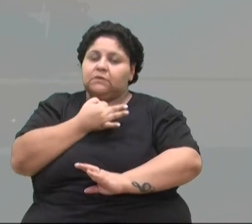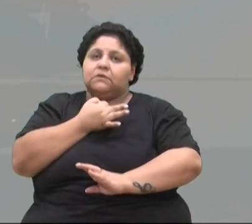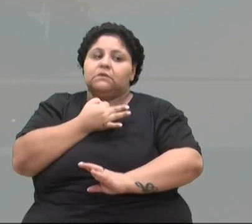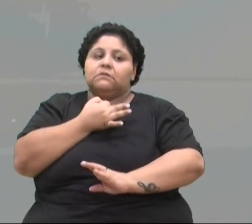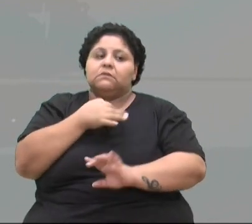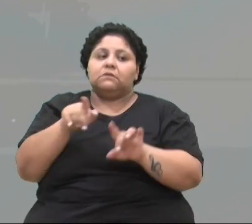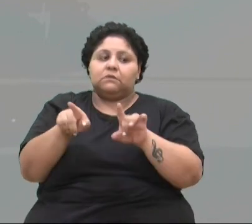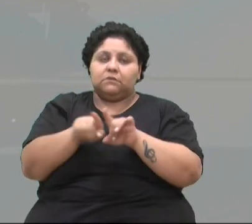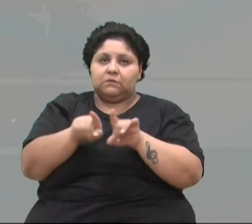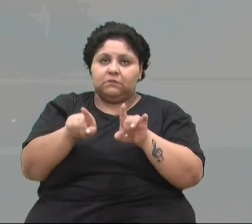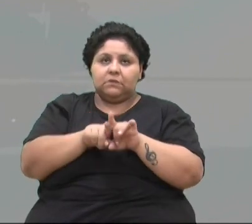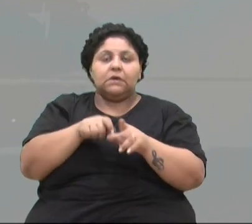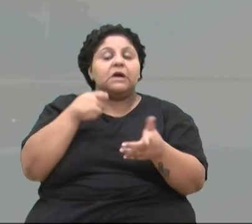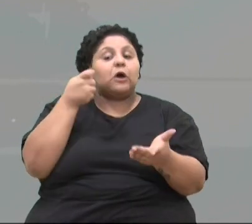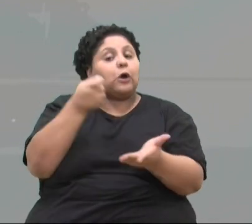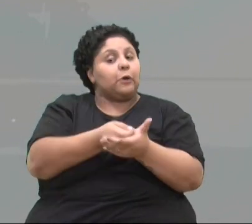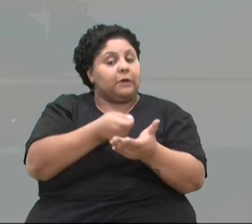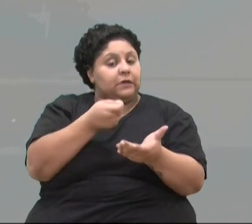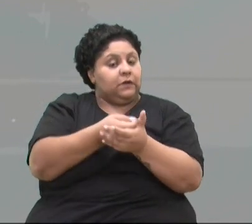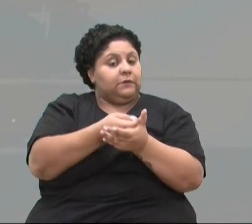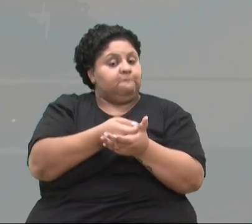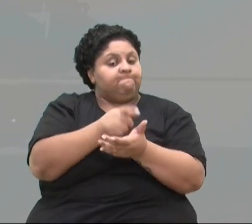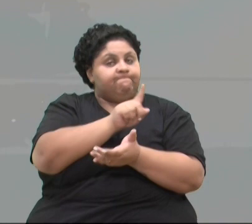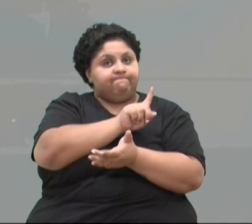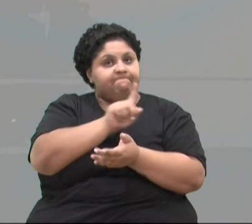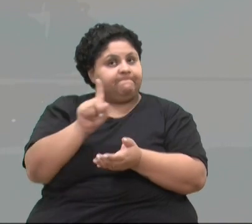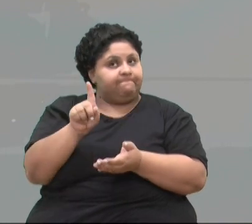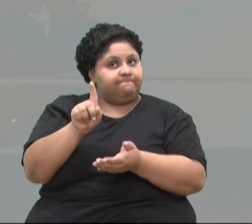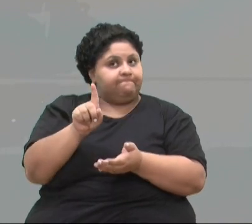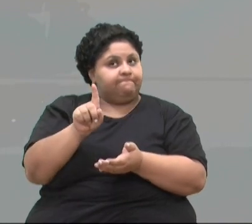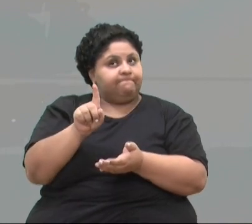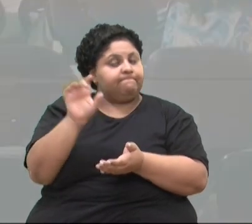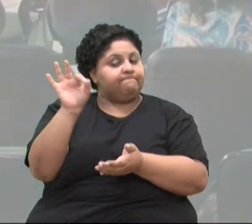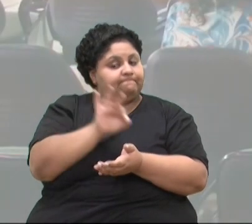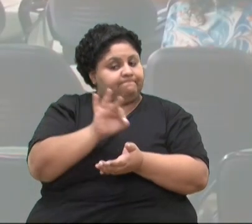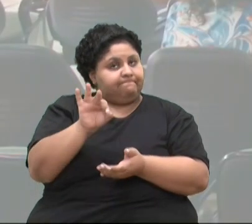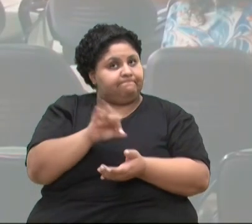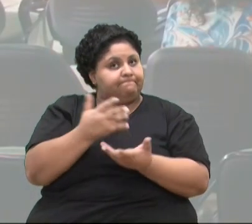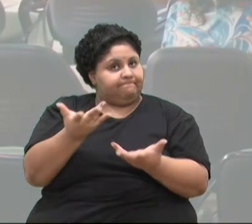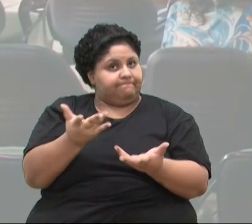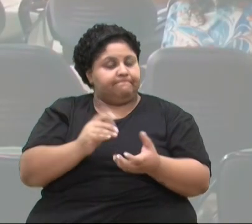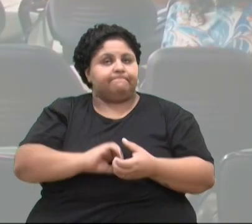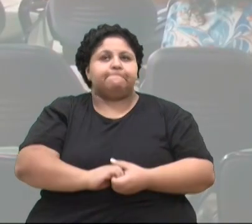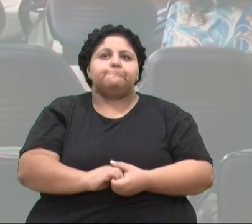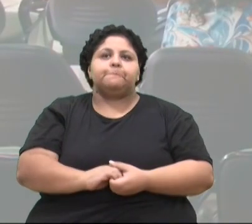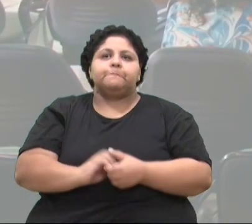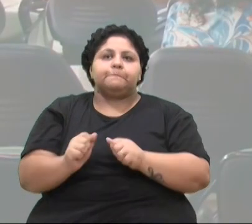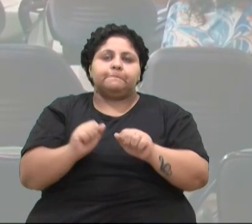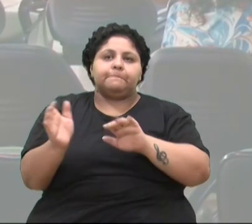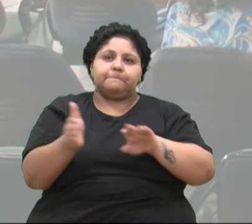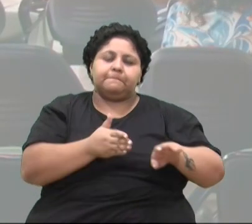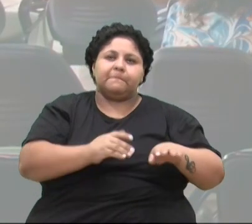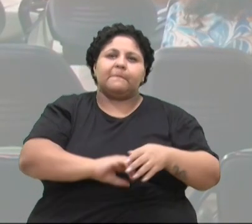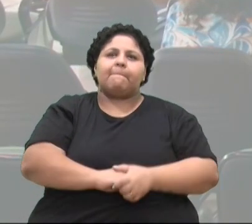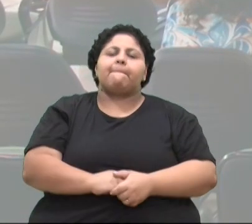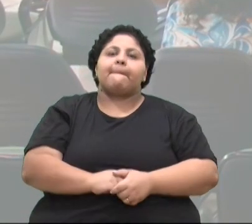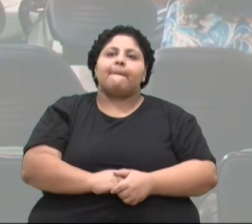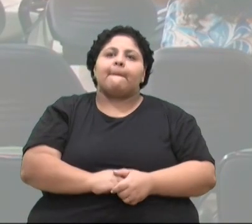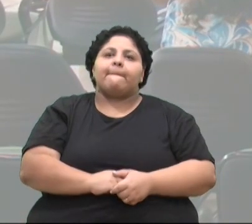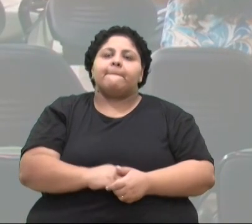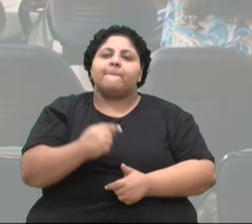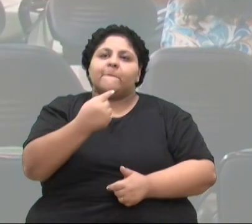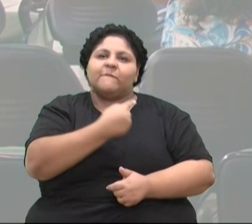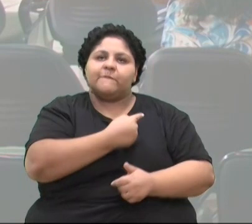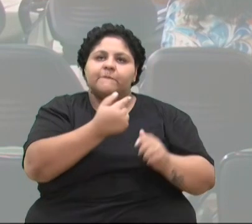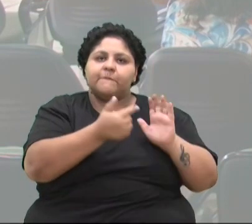repito, a obrigação não seria nesse percentual. Pode passar. Então, aqui a gente vai